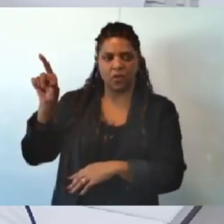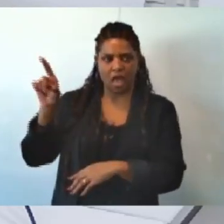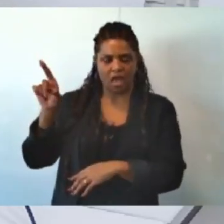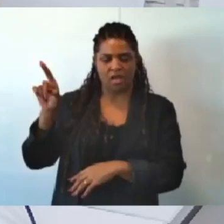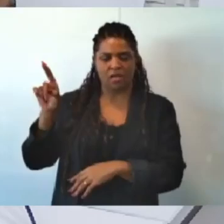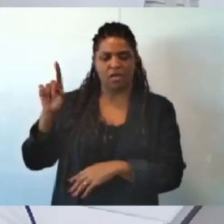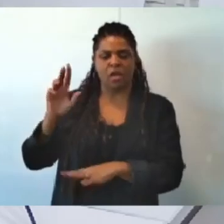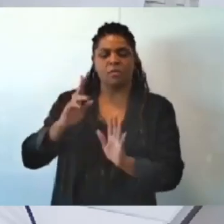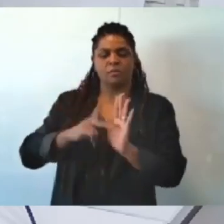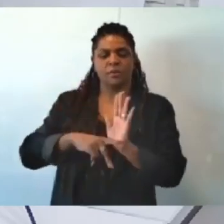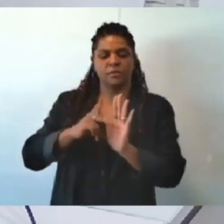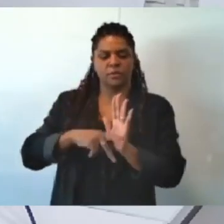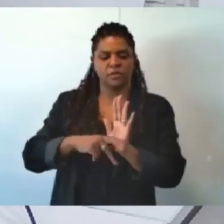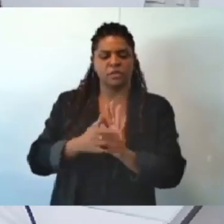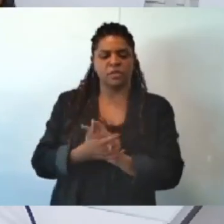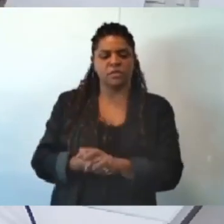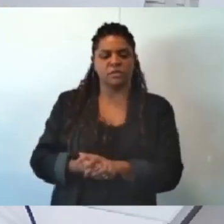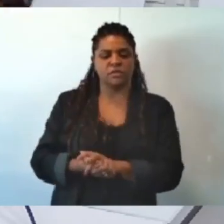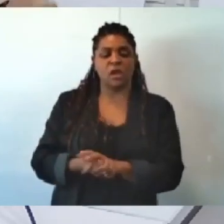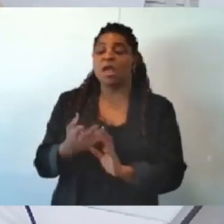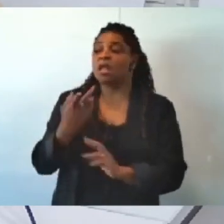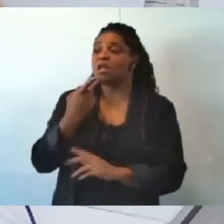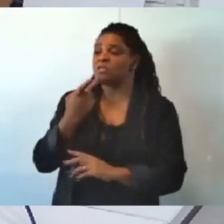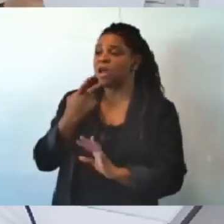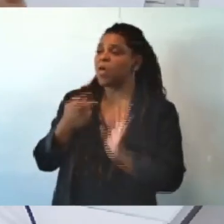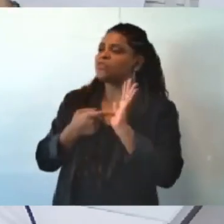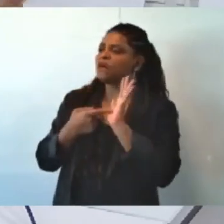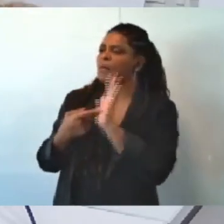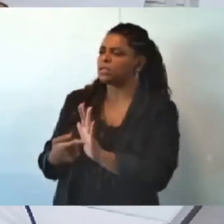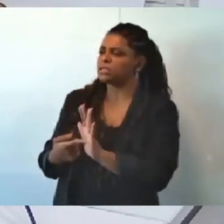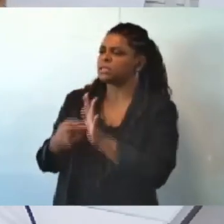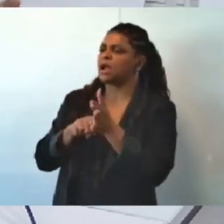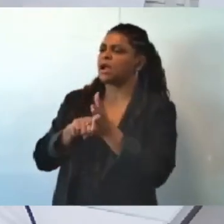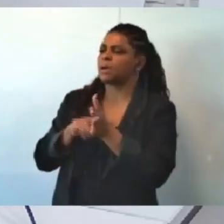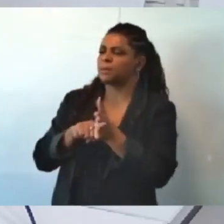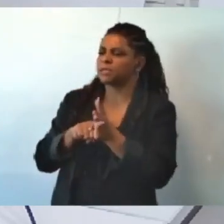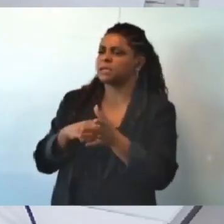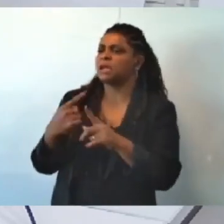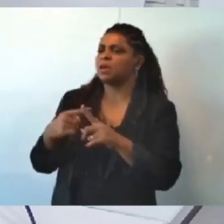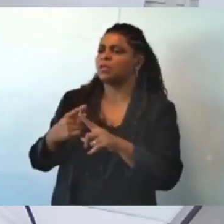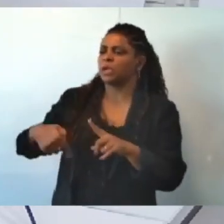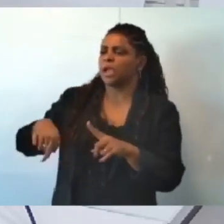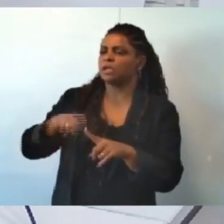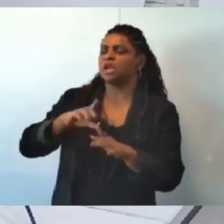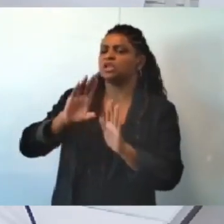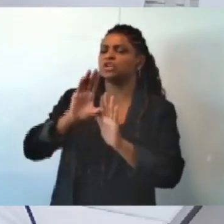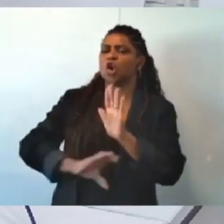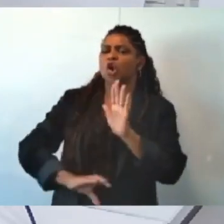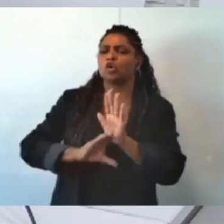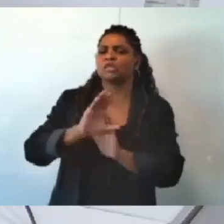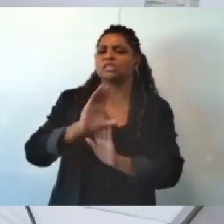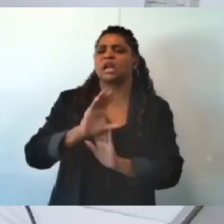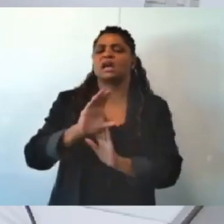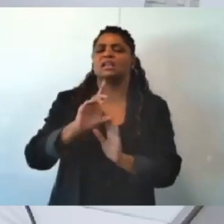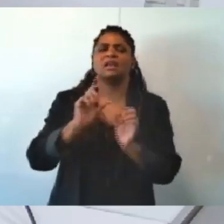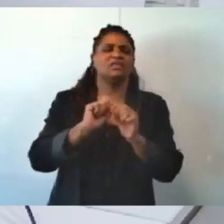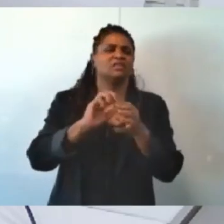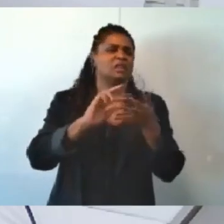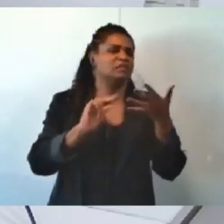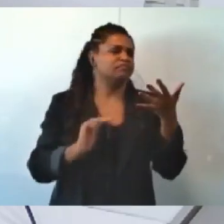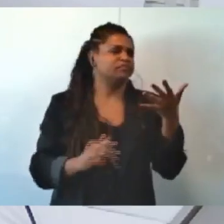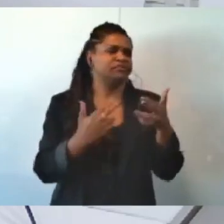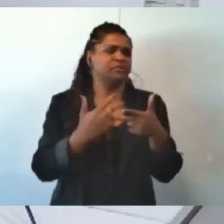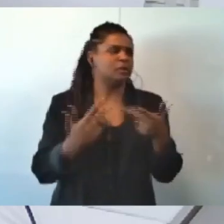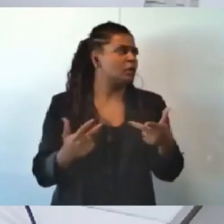projeto, falou, não, nós vamos mostrar o estudo, falou, nós somos concursados, fizeram um monte de coisa assim, mas, na